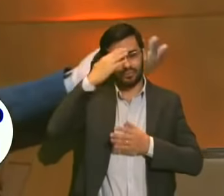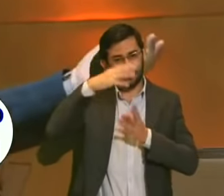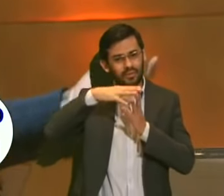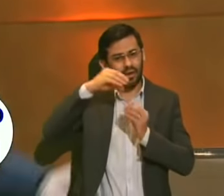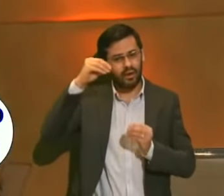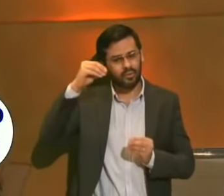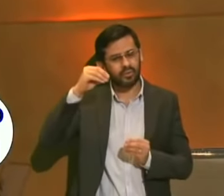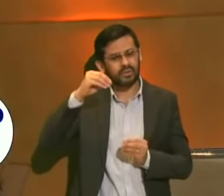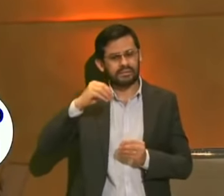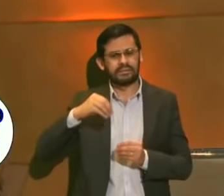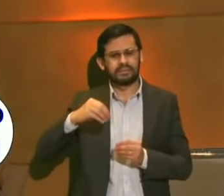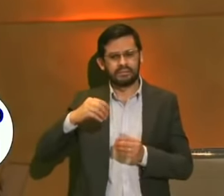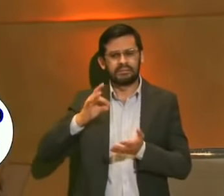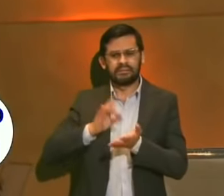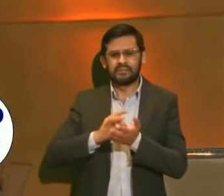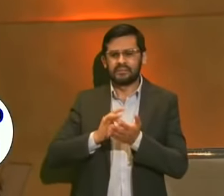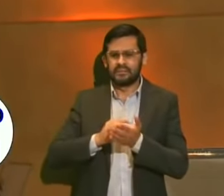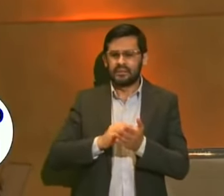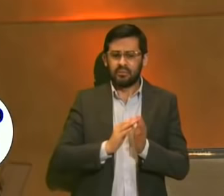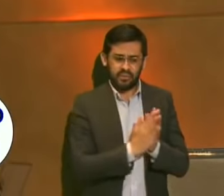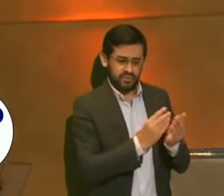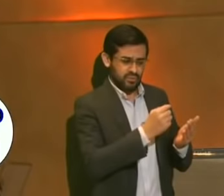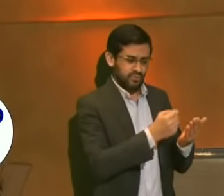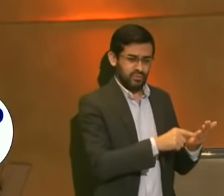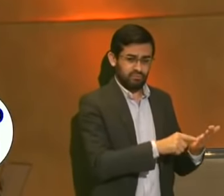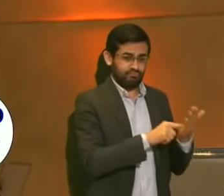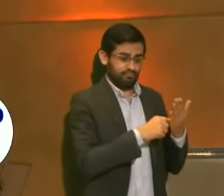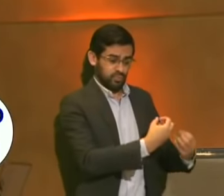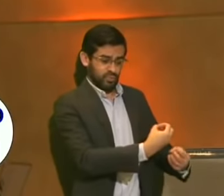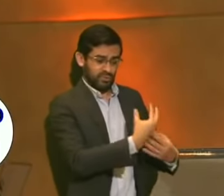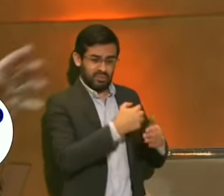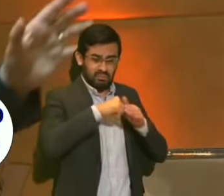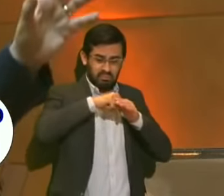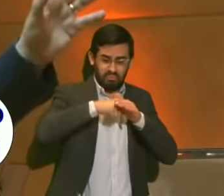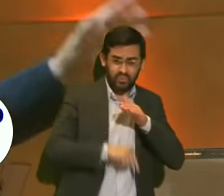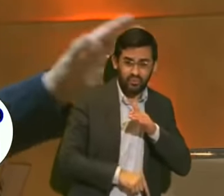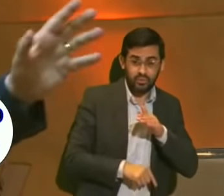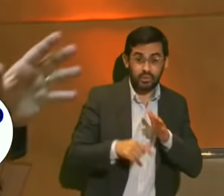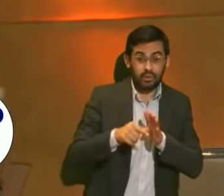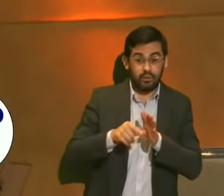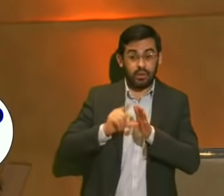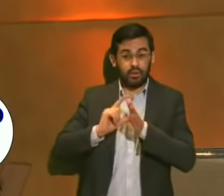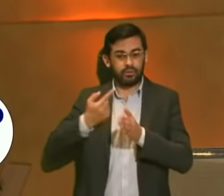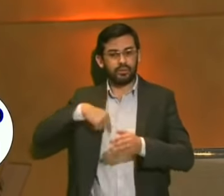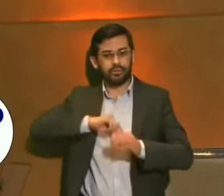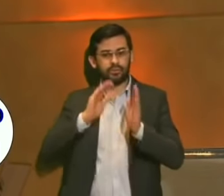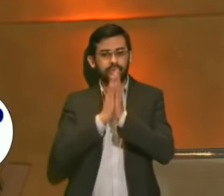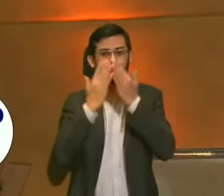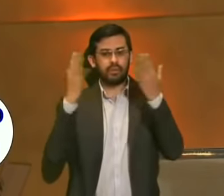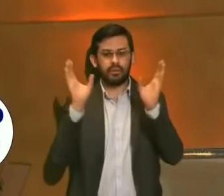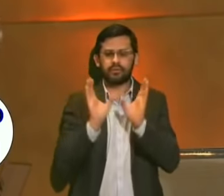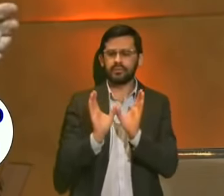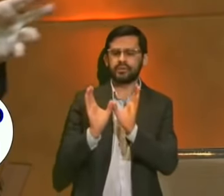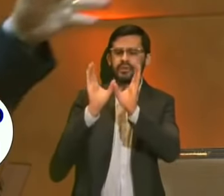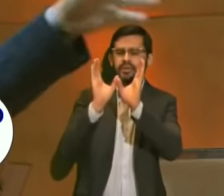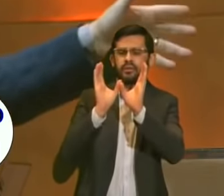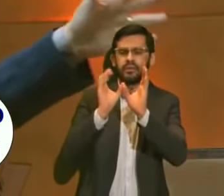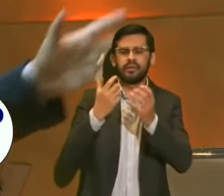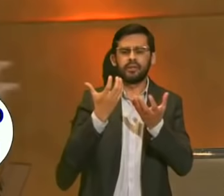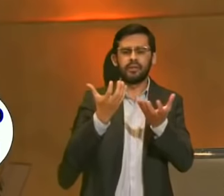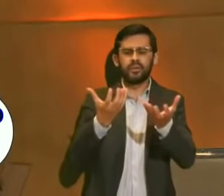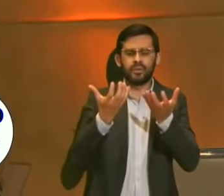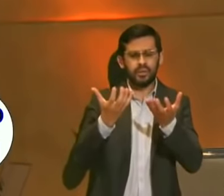é um ensino tão profundo das Escrituras. E nessa noite, antes da gente celebrar a ceia do Senhor, eu queria que a gente